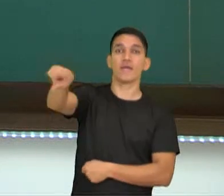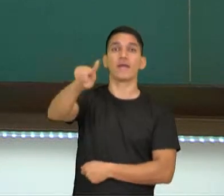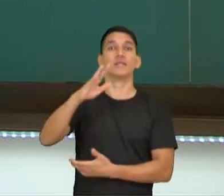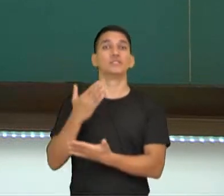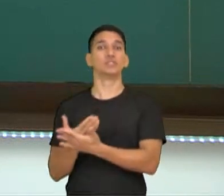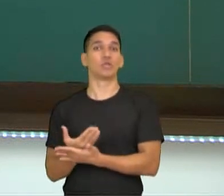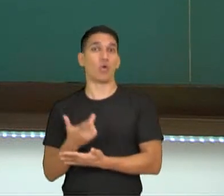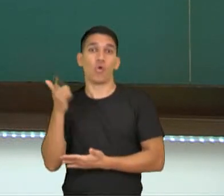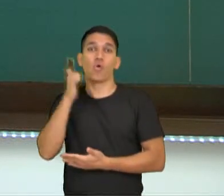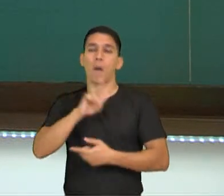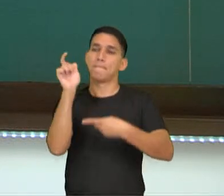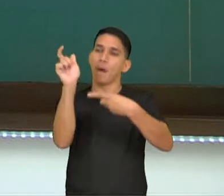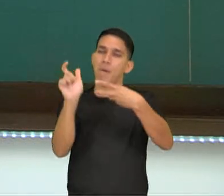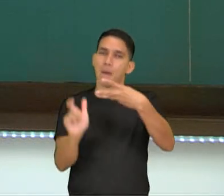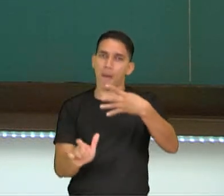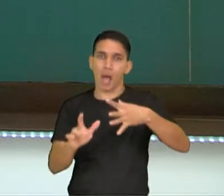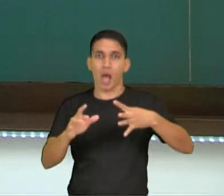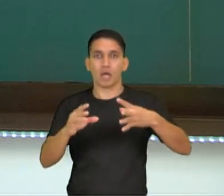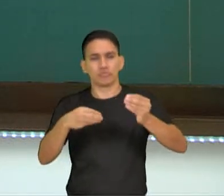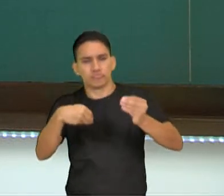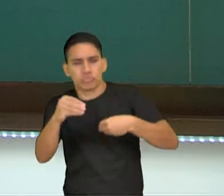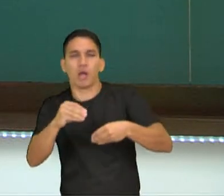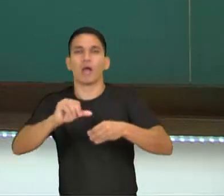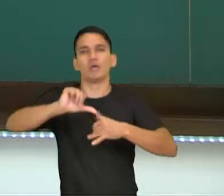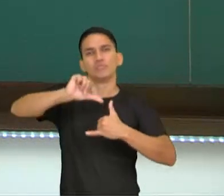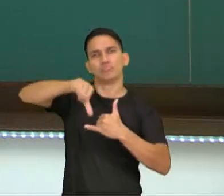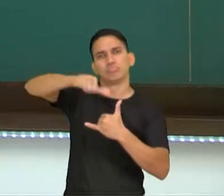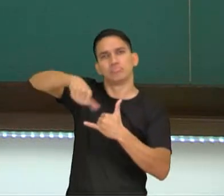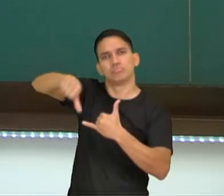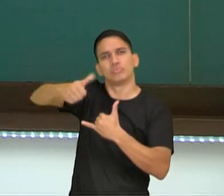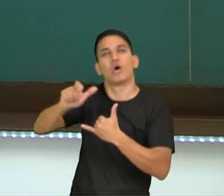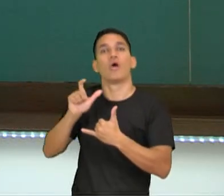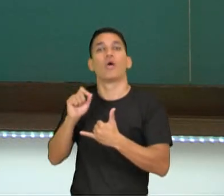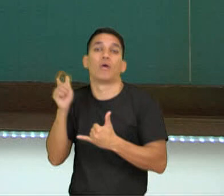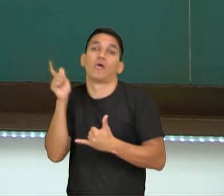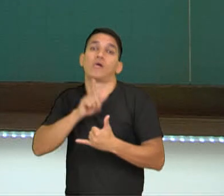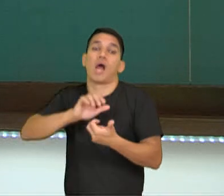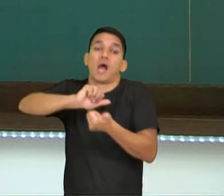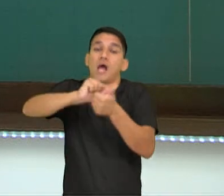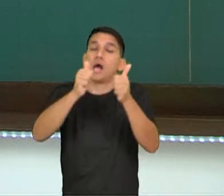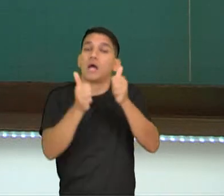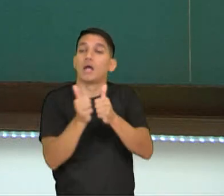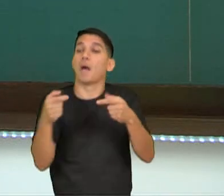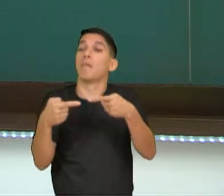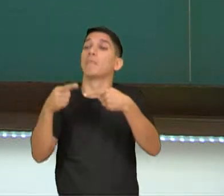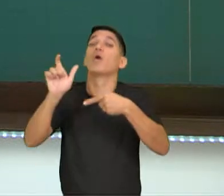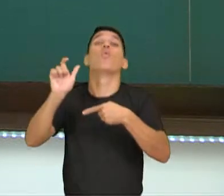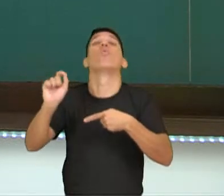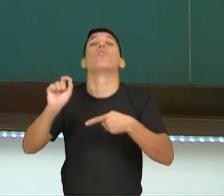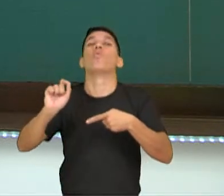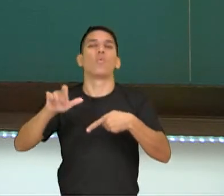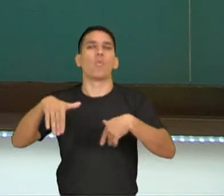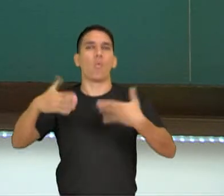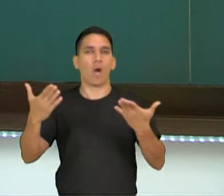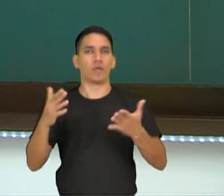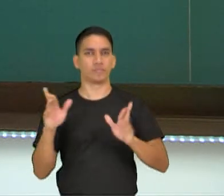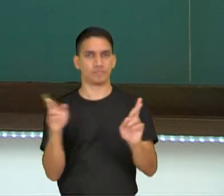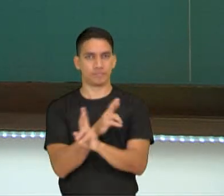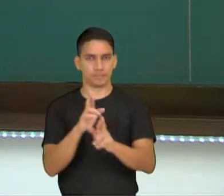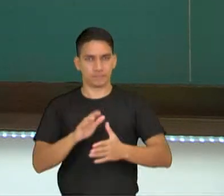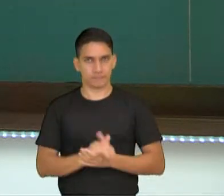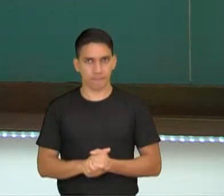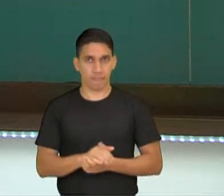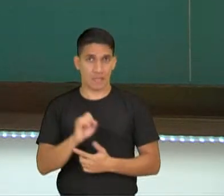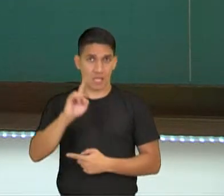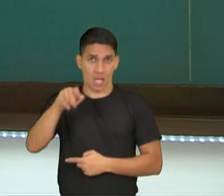consigo flexionar essa palavra e transformar ela adequando de acordo com a pessoa a qual eu me refiro. Se eu me